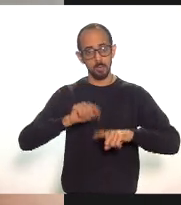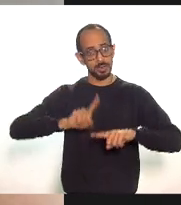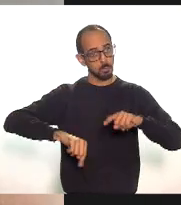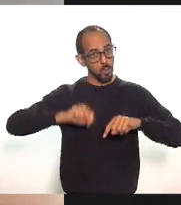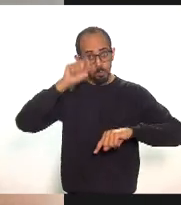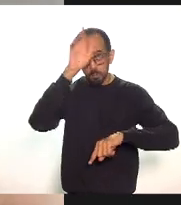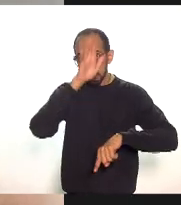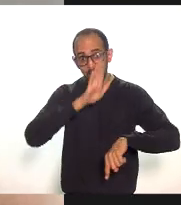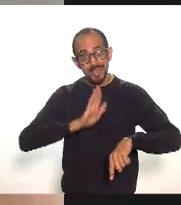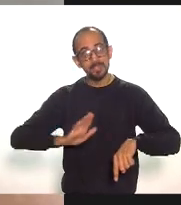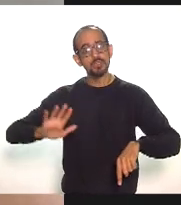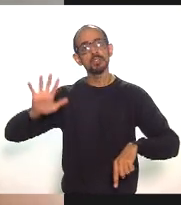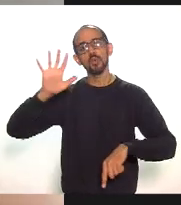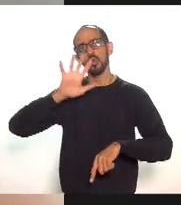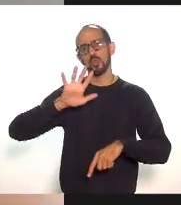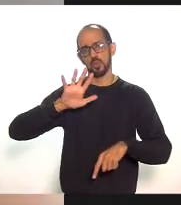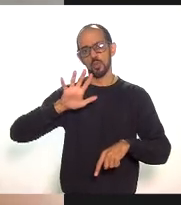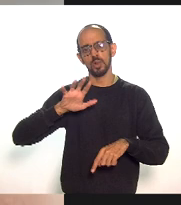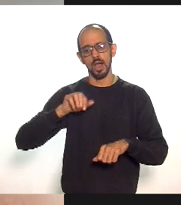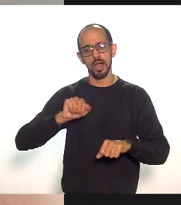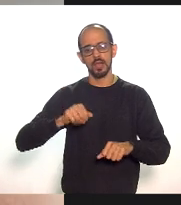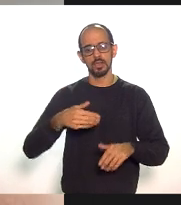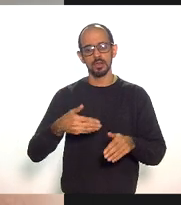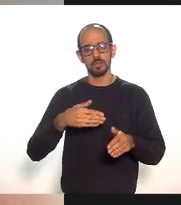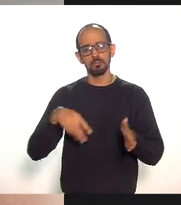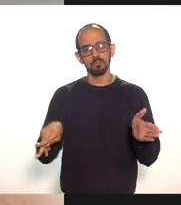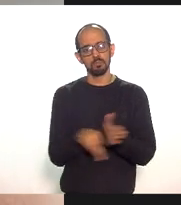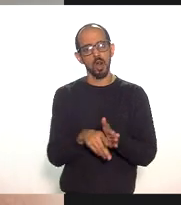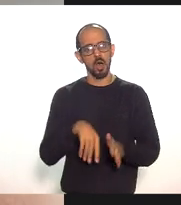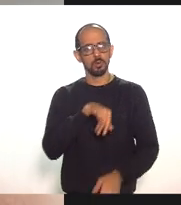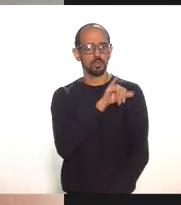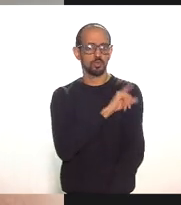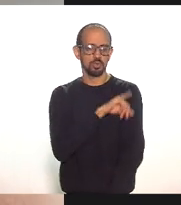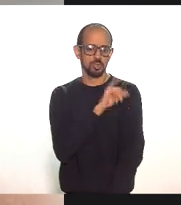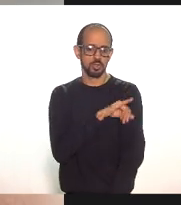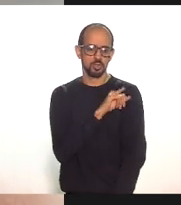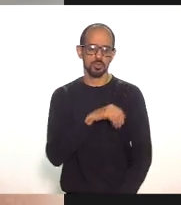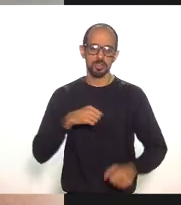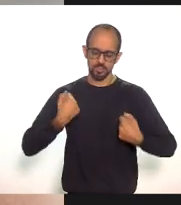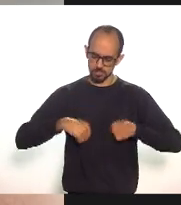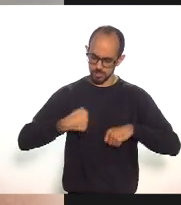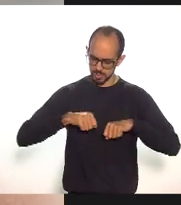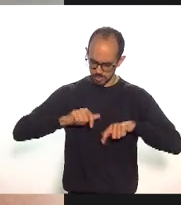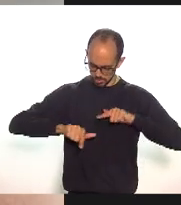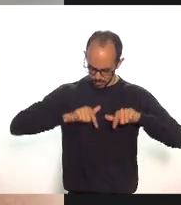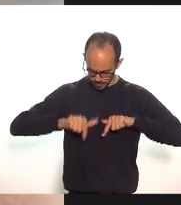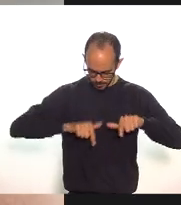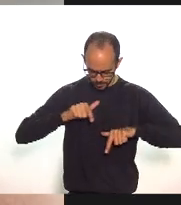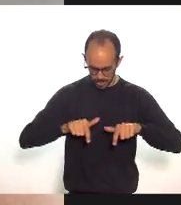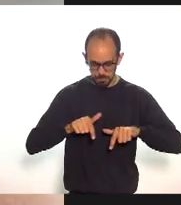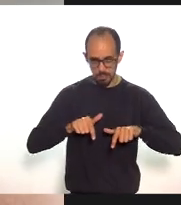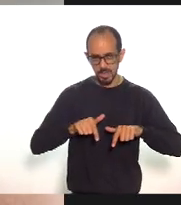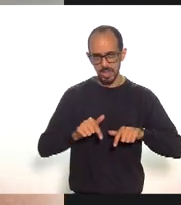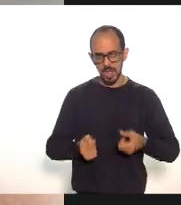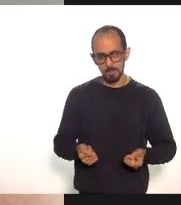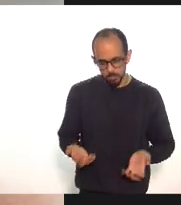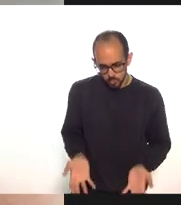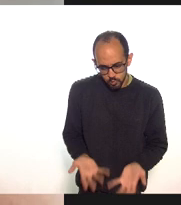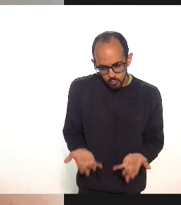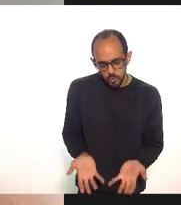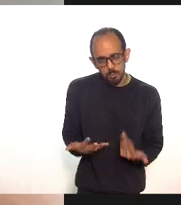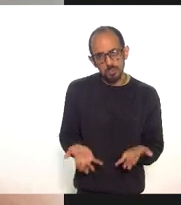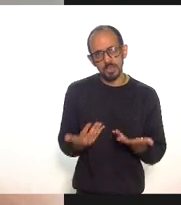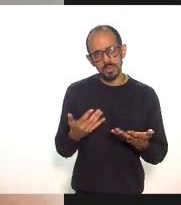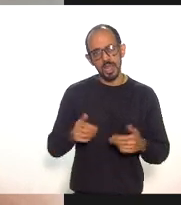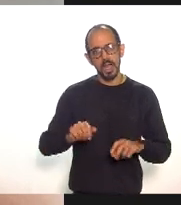Brasil, típico do Rio de Janeiro, e a gente precisa trabalhar nessa seara para reconhecer as propriedades do